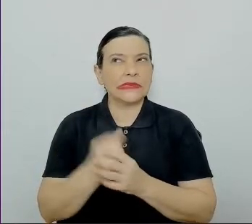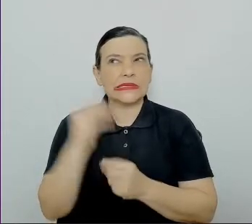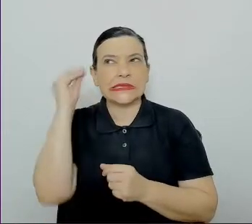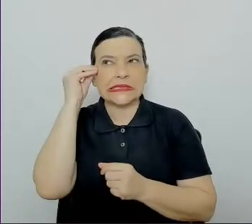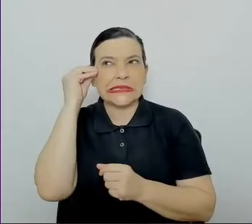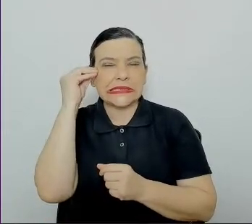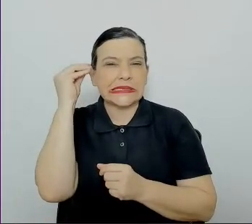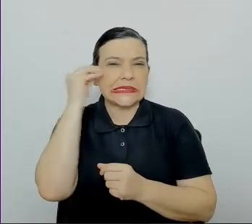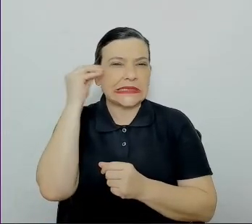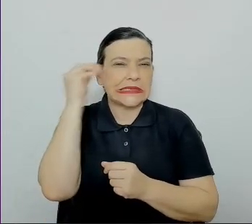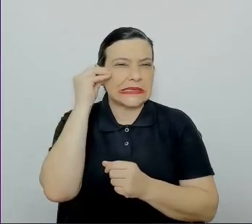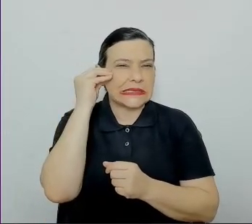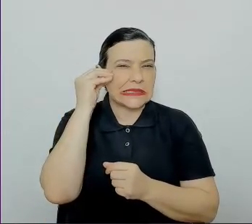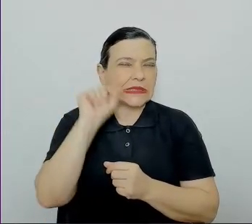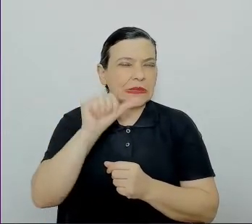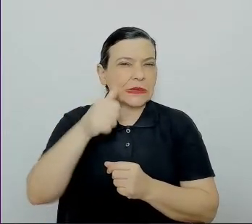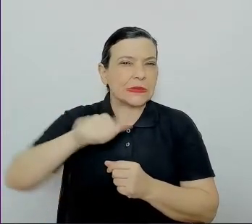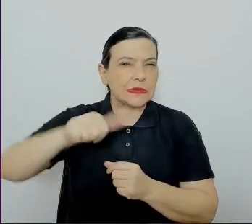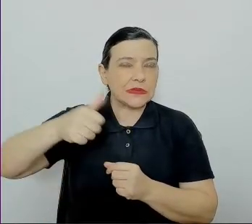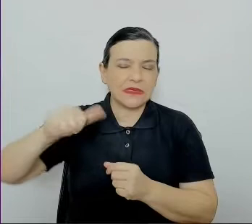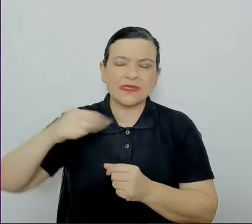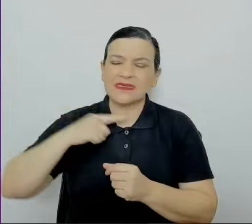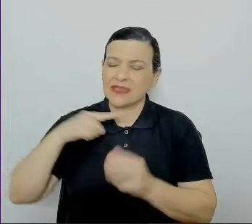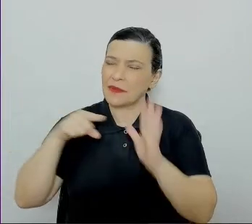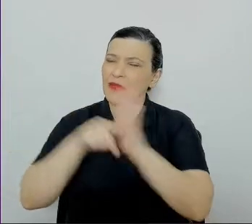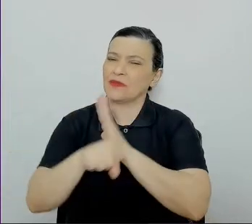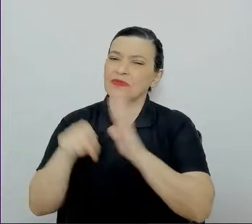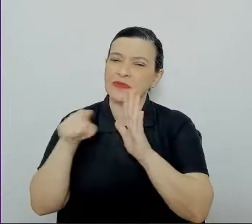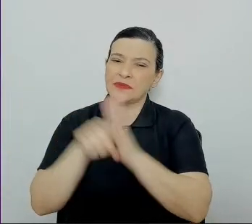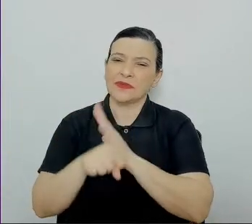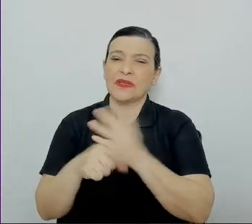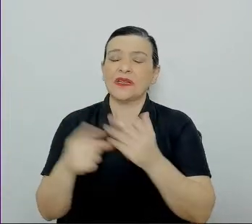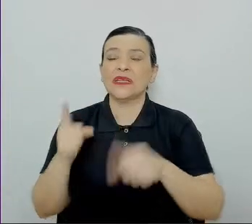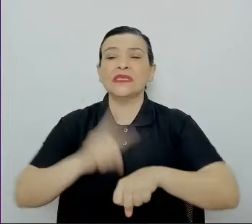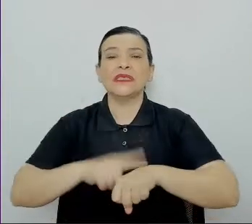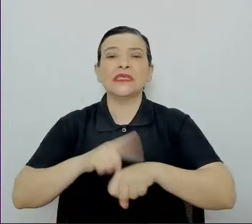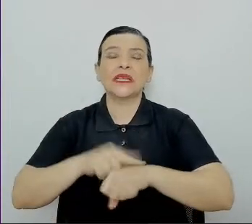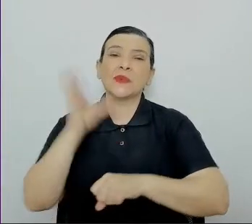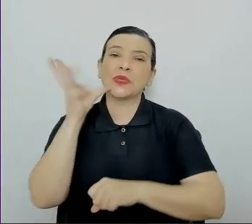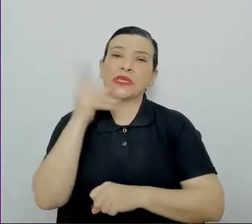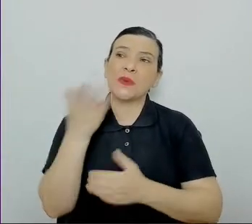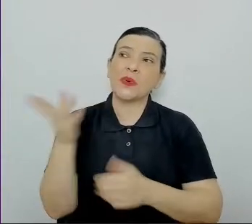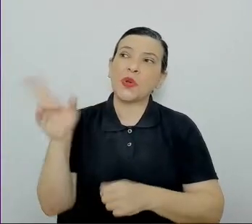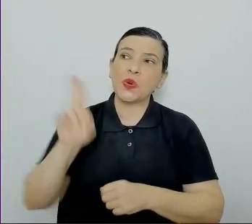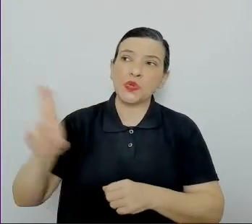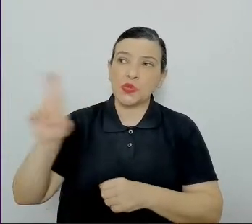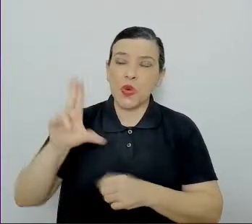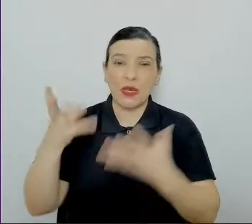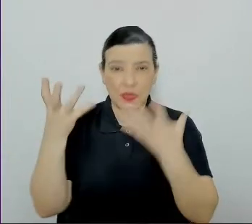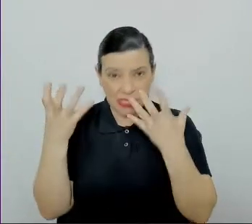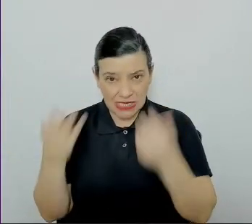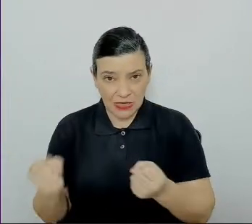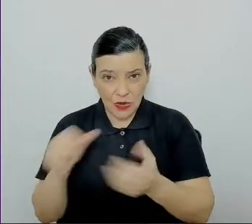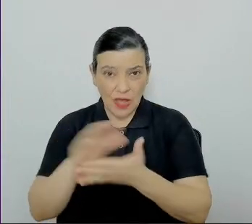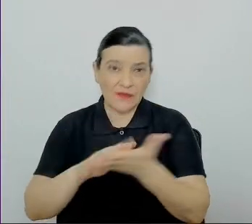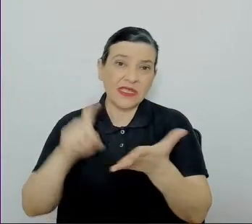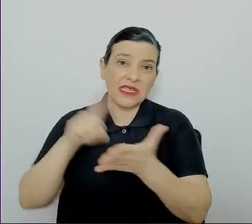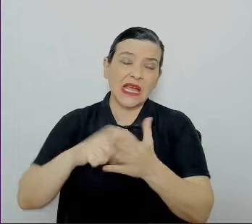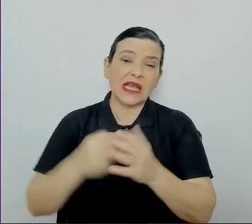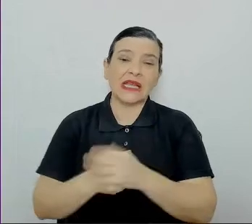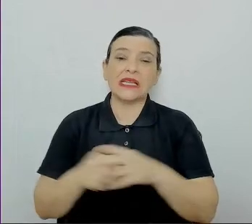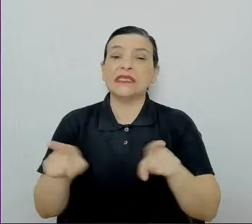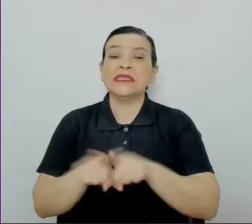essa adoção? Tem uma série de perguntas que você pode fazer. Quanto tempo demorou para os usuários aderirem à minha funcionalidade? Quanto tempo demorou